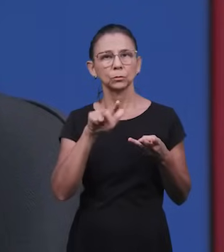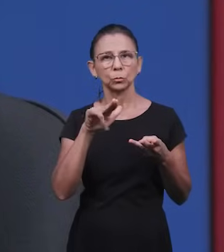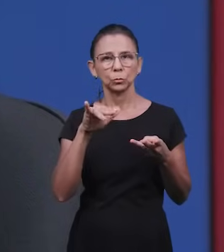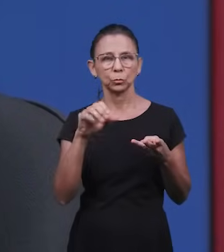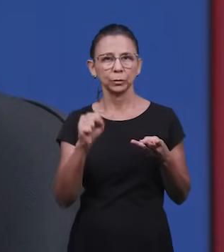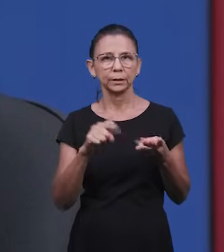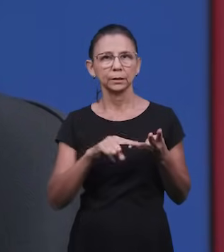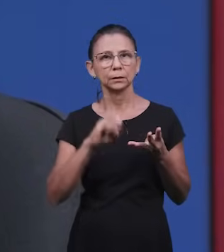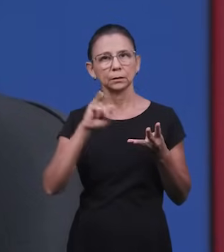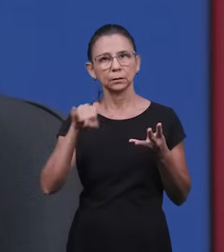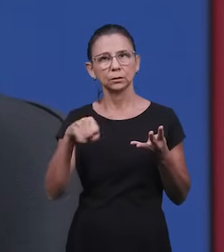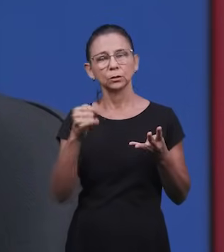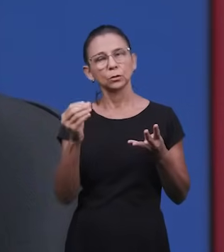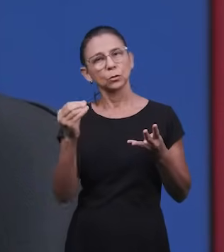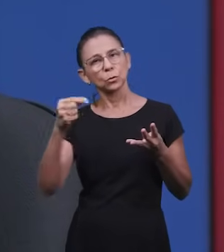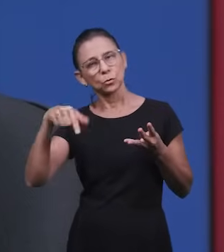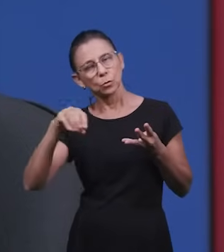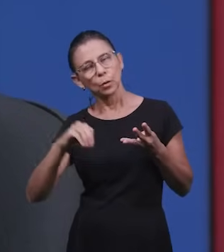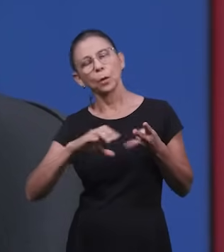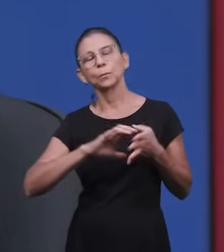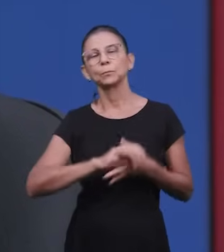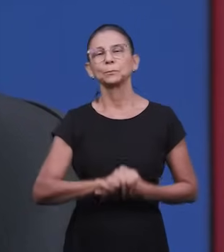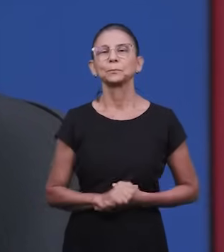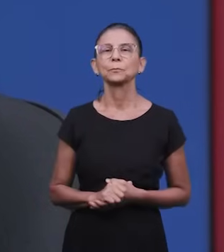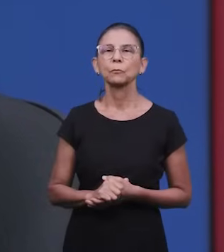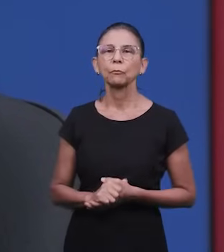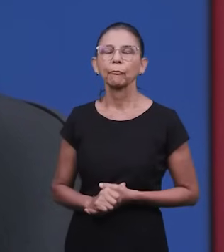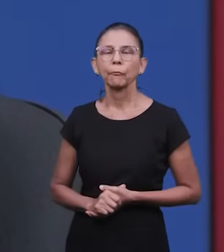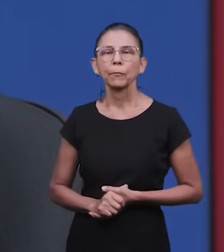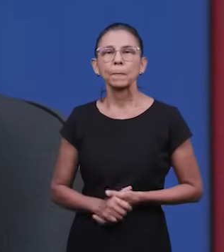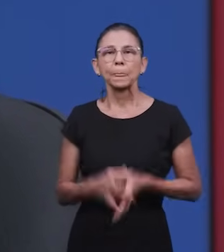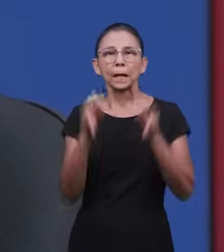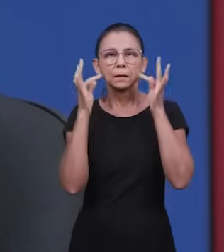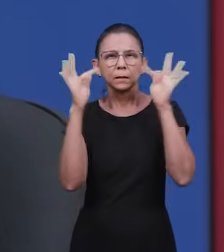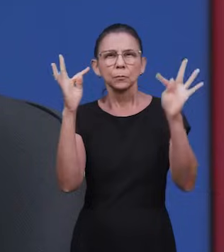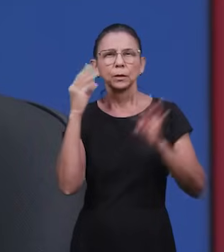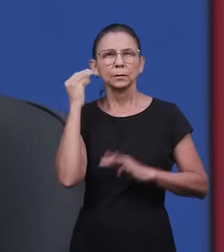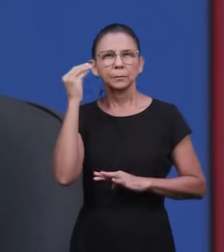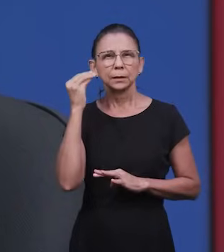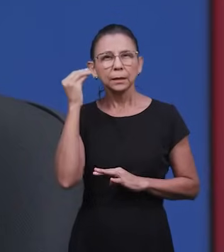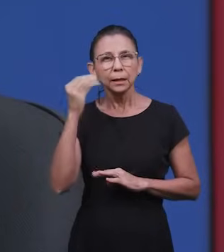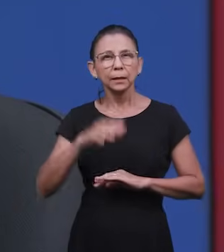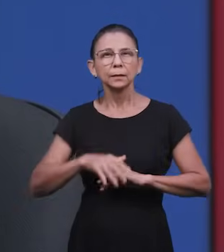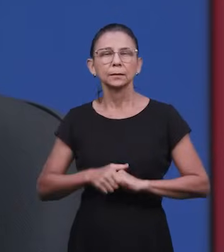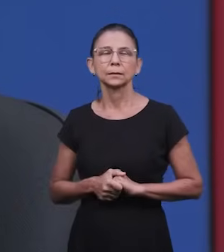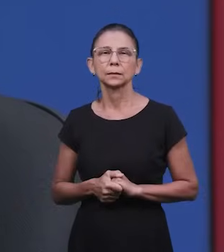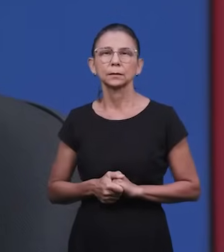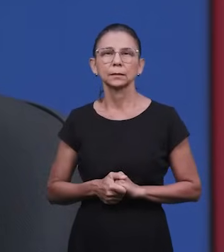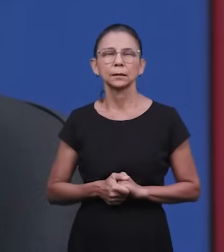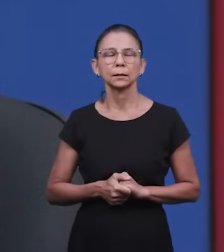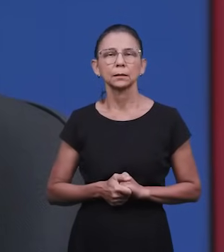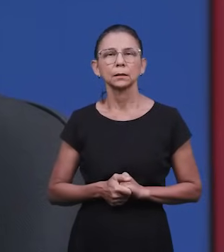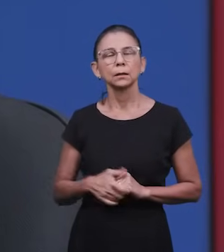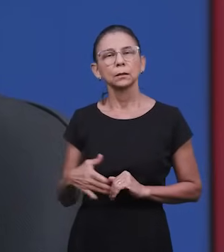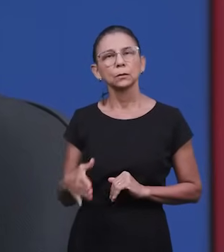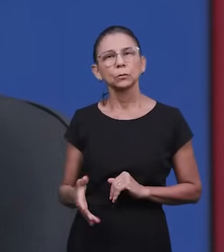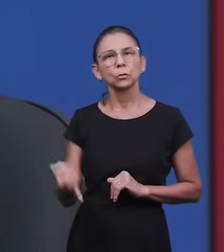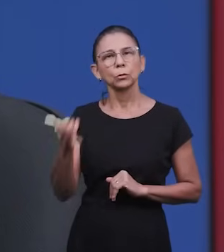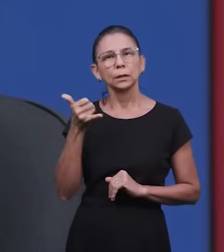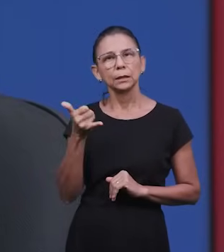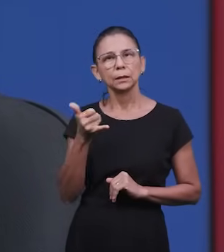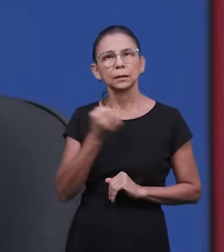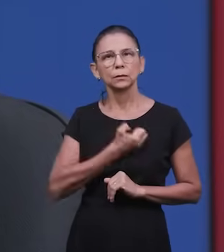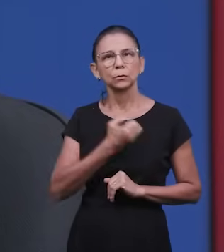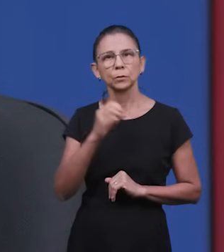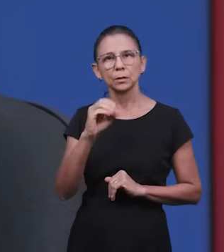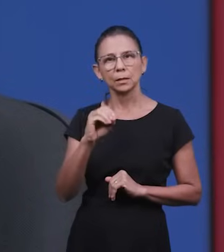vamos contar mais algumas experiências do 0800, justamente para saber a seriedade que